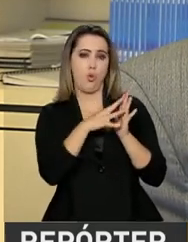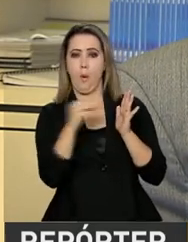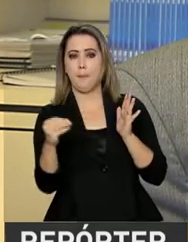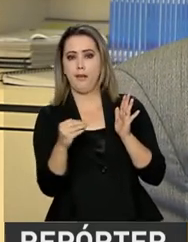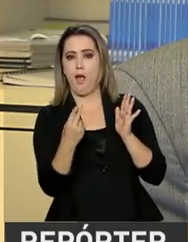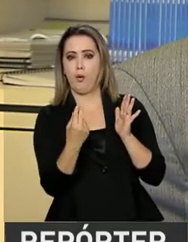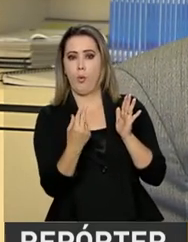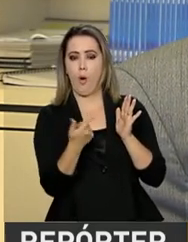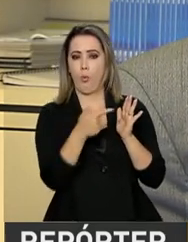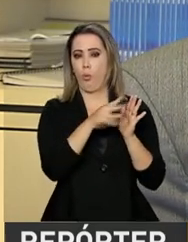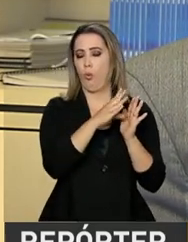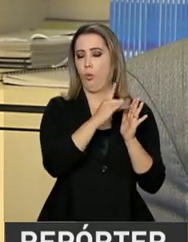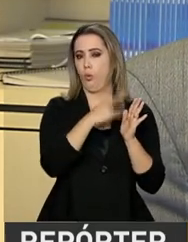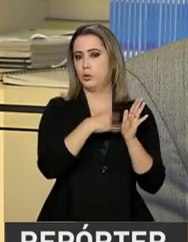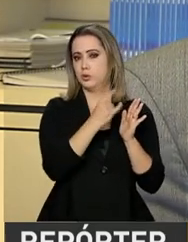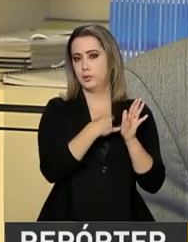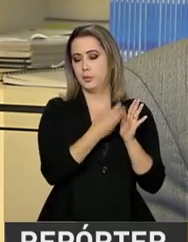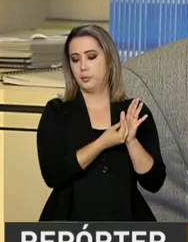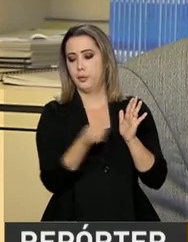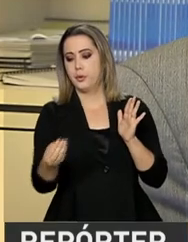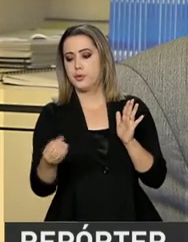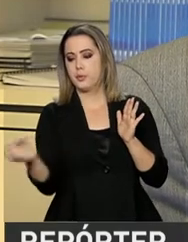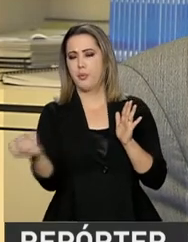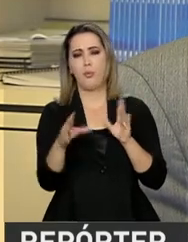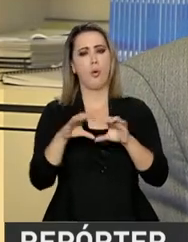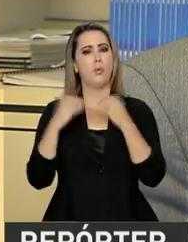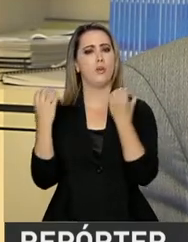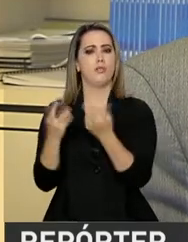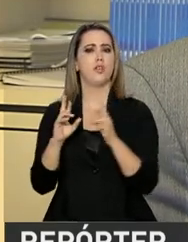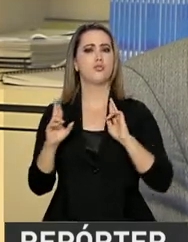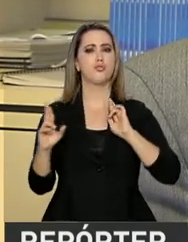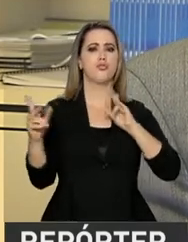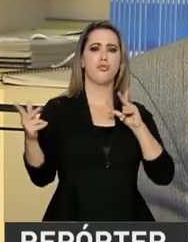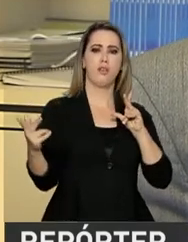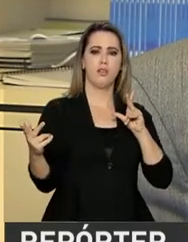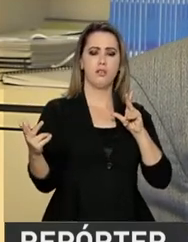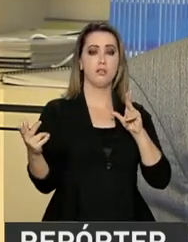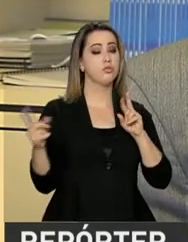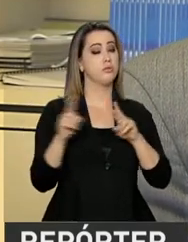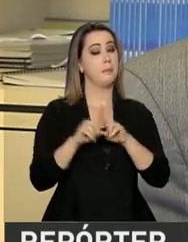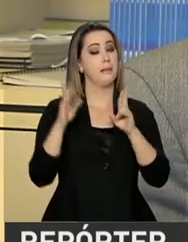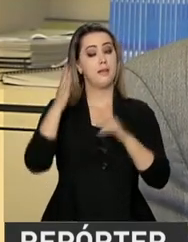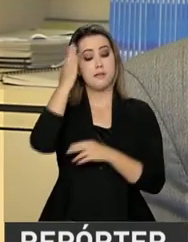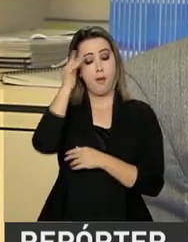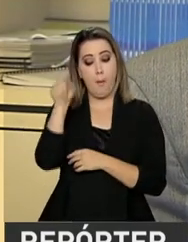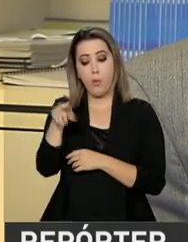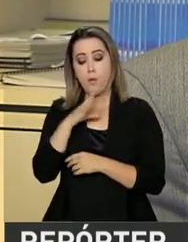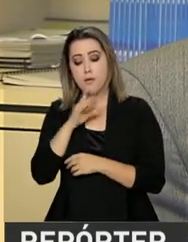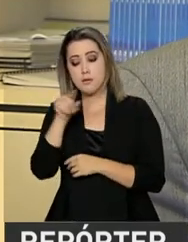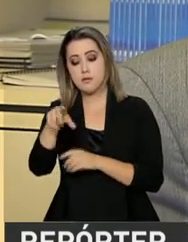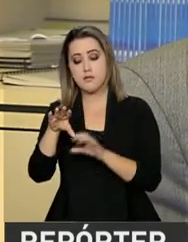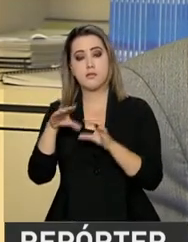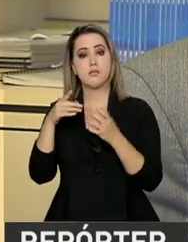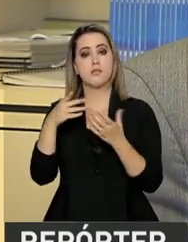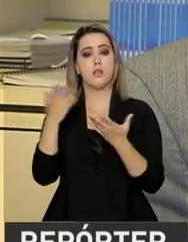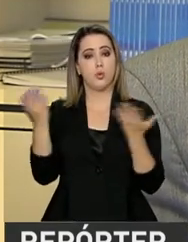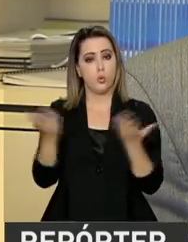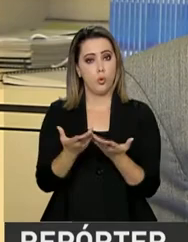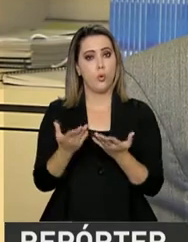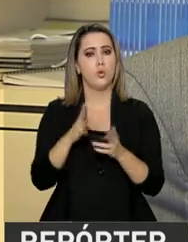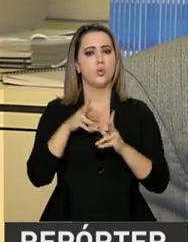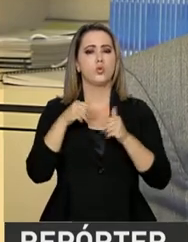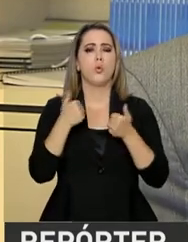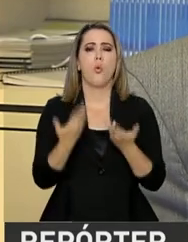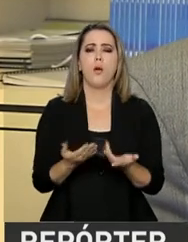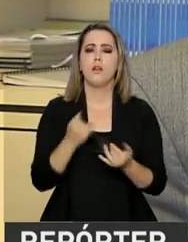a ser colocada para a comunidade mas muitas vezes sabendo das possibilidades que estão hoje na internet de cursos